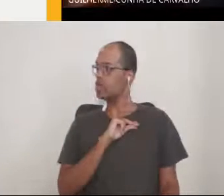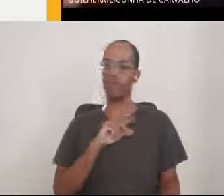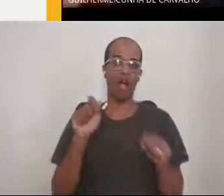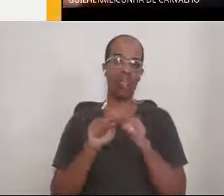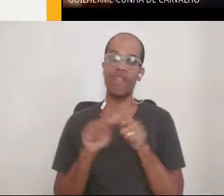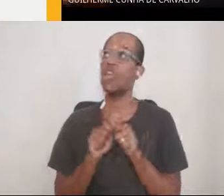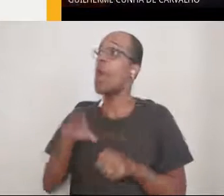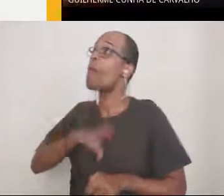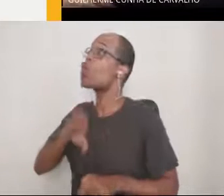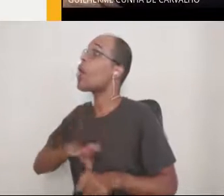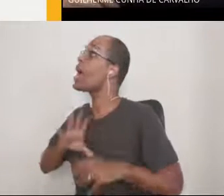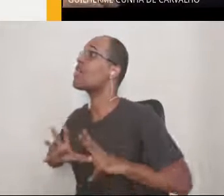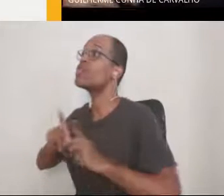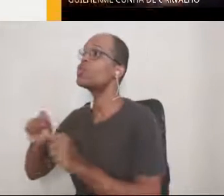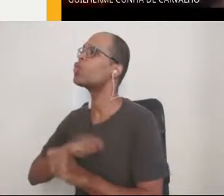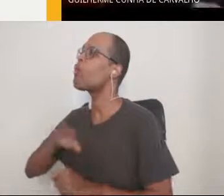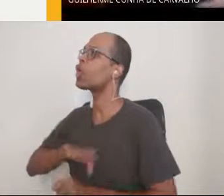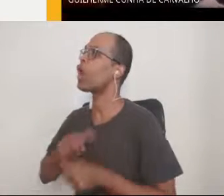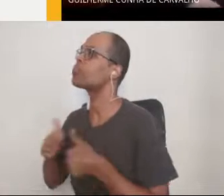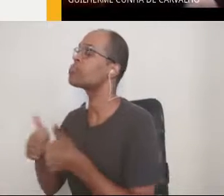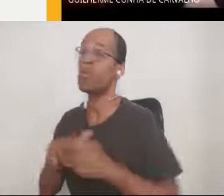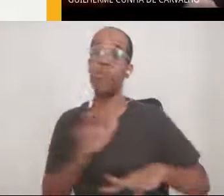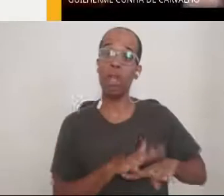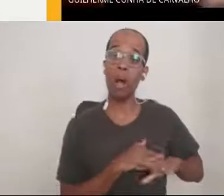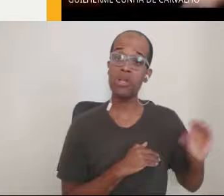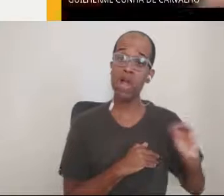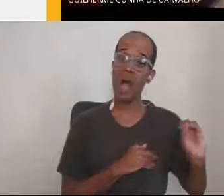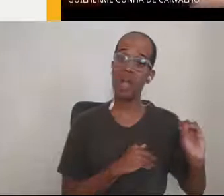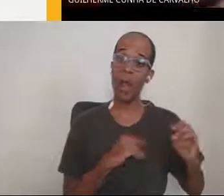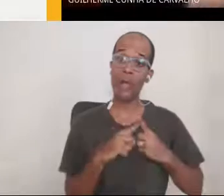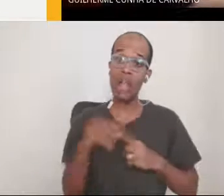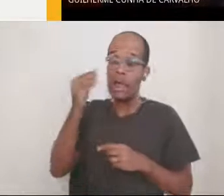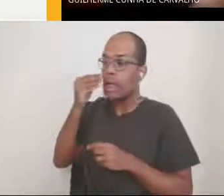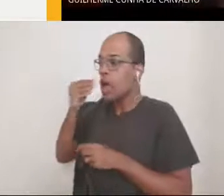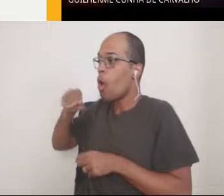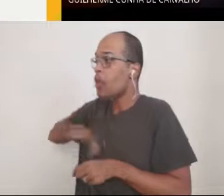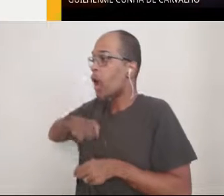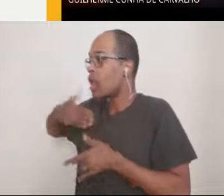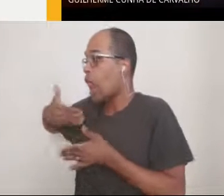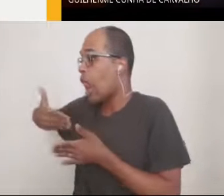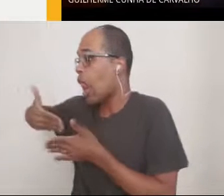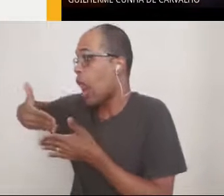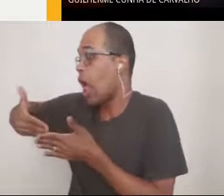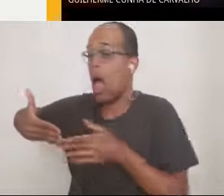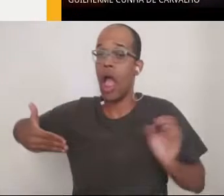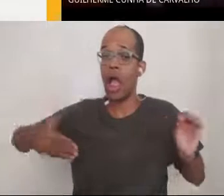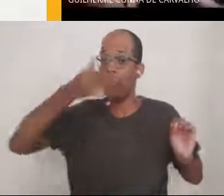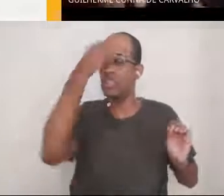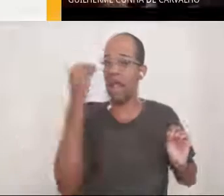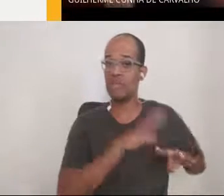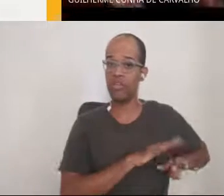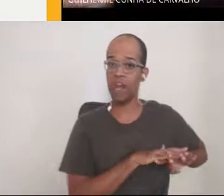fazendo tudo de português, como a Lari falou, mas matemática nada, porque ele está tentando botar em ordem uma disciplina primeiro. Não, gente,